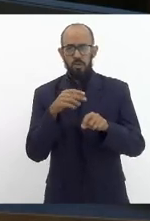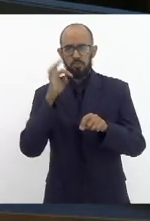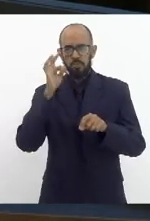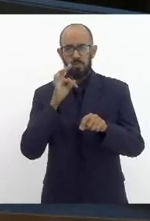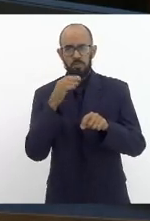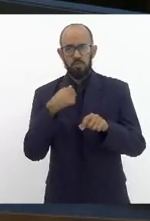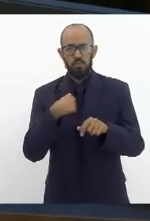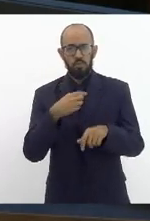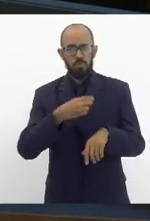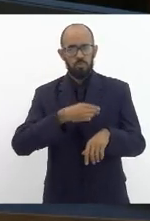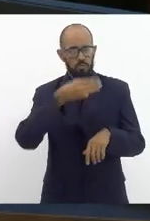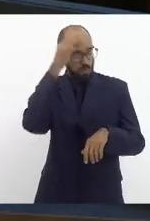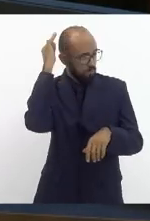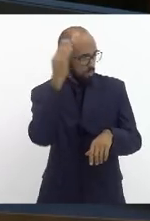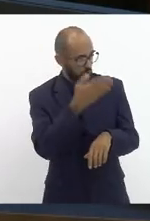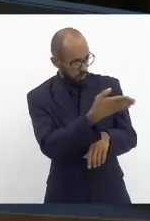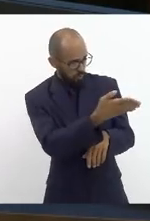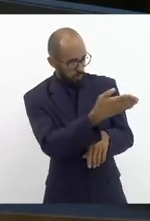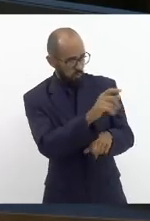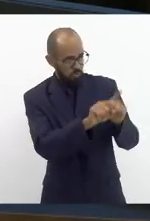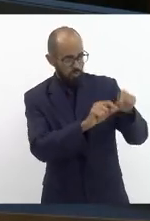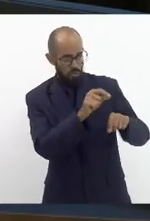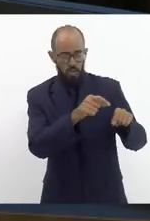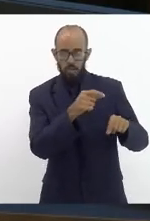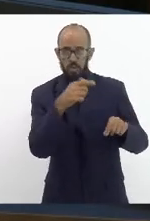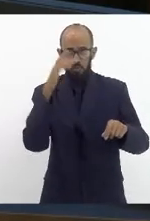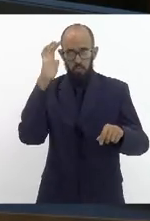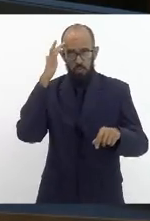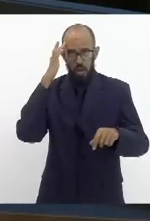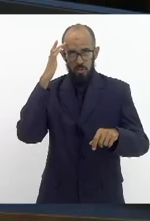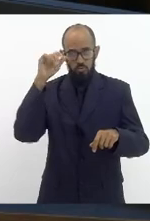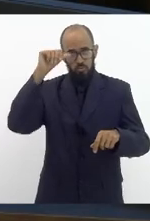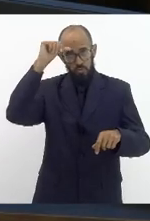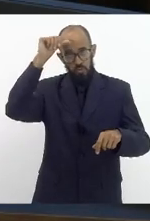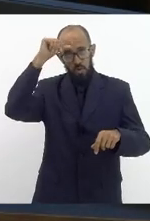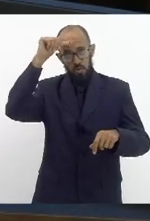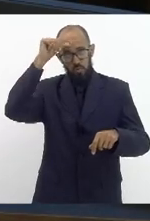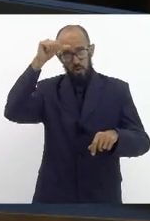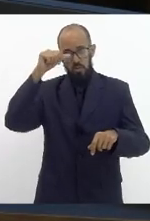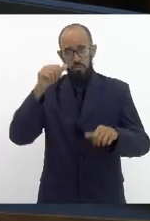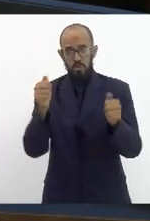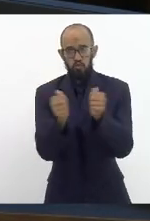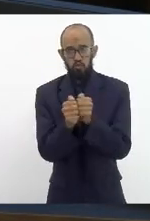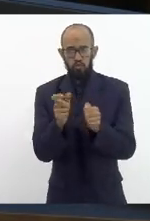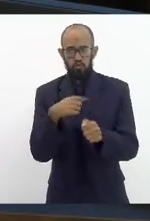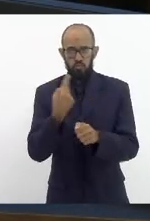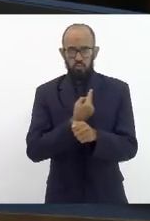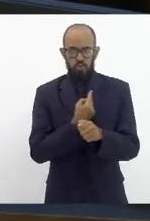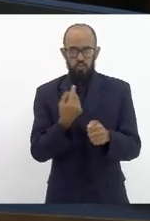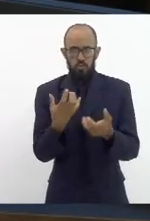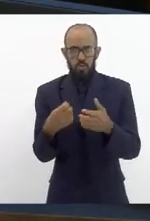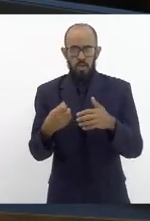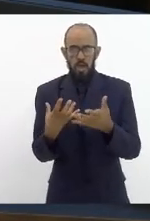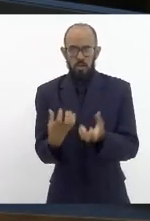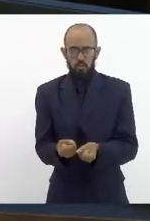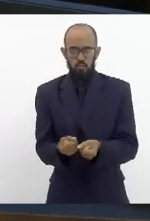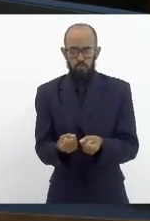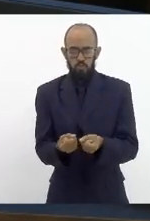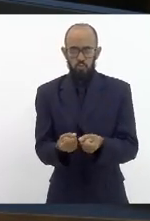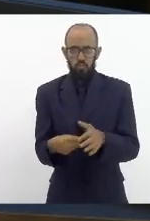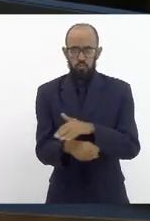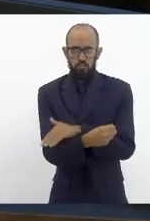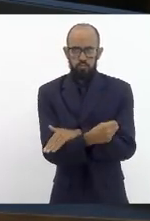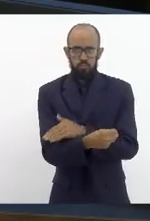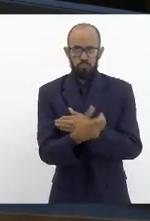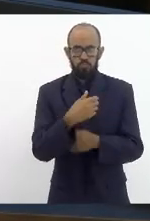Pacheco? Que o governador Cláudio Castro, ele está do mesmo lado. Quando o governador Cláudio Castro, ele assumiu efetivamente o governo do Estado, ele me